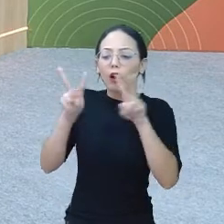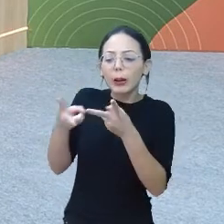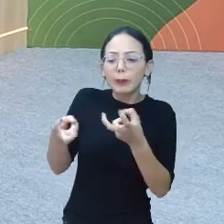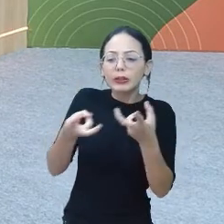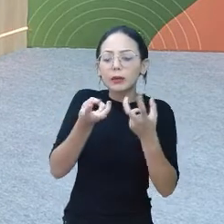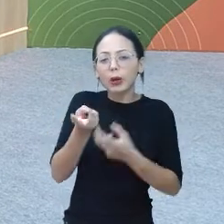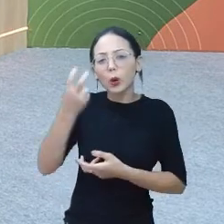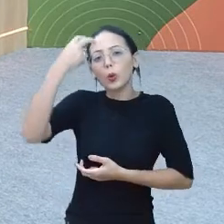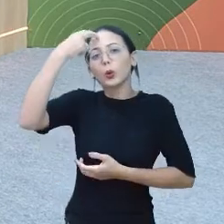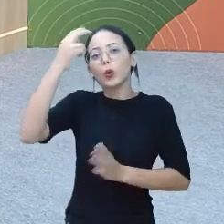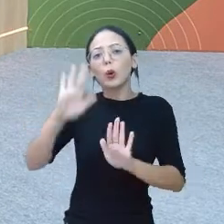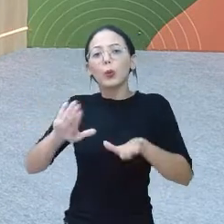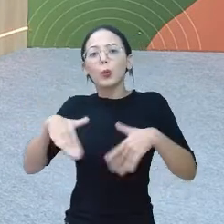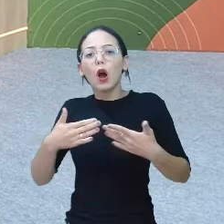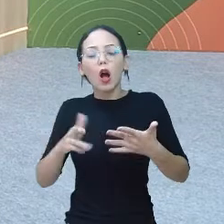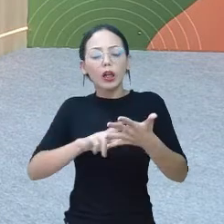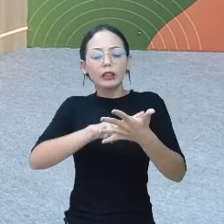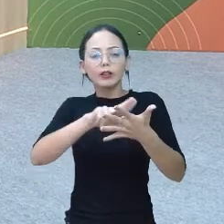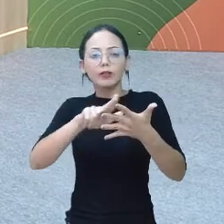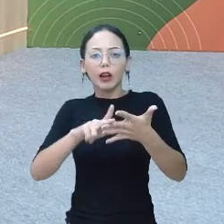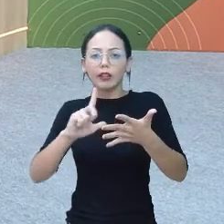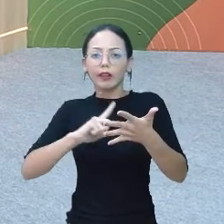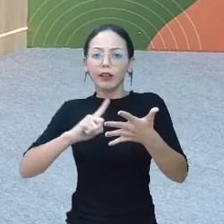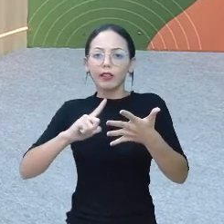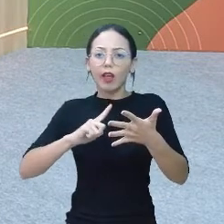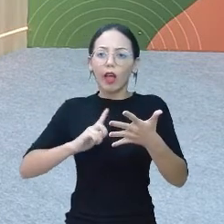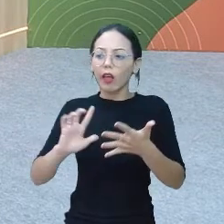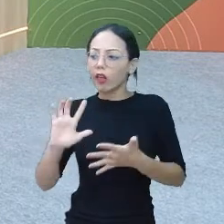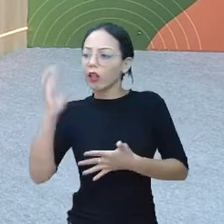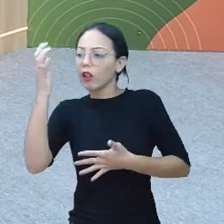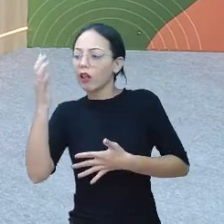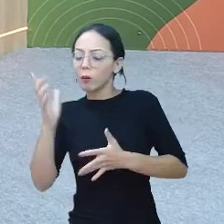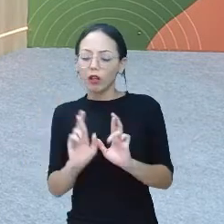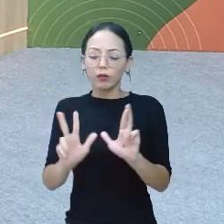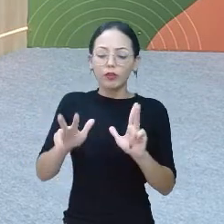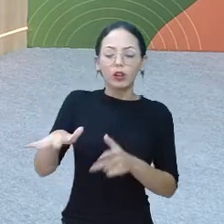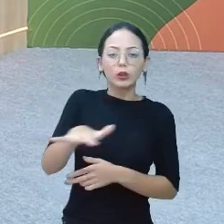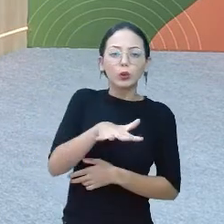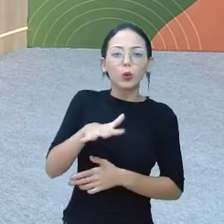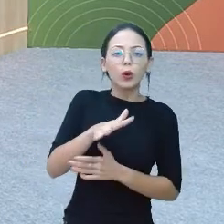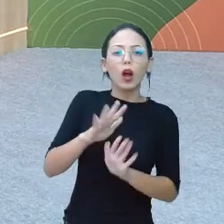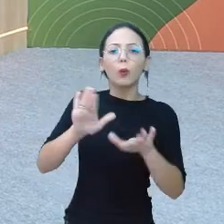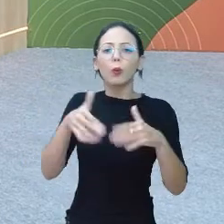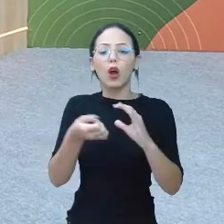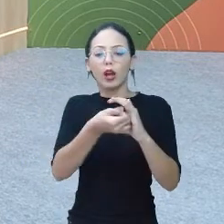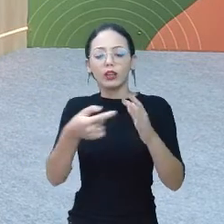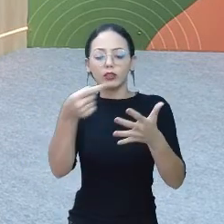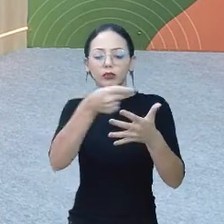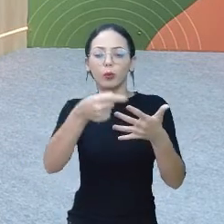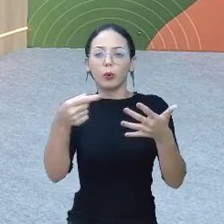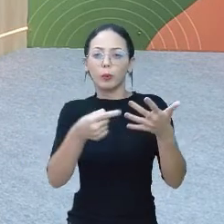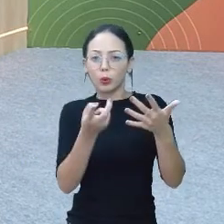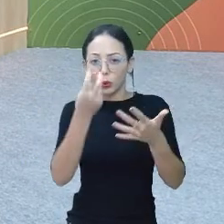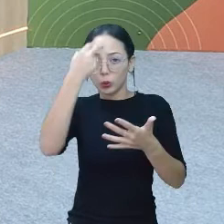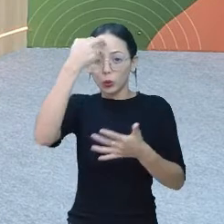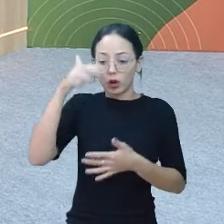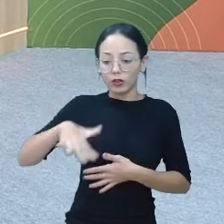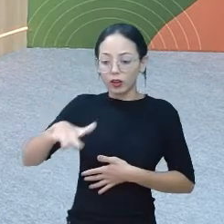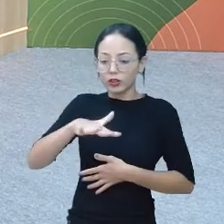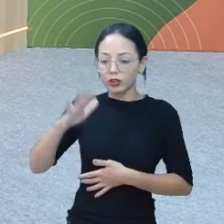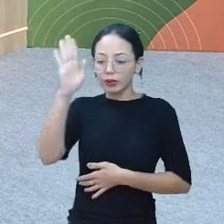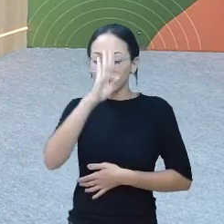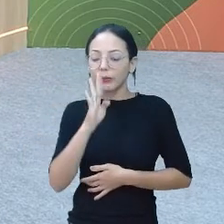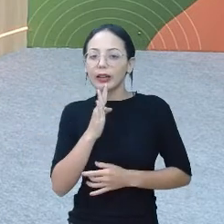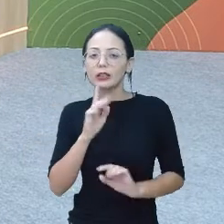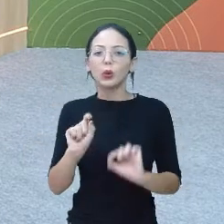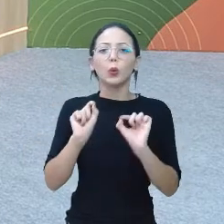Quais são as diferenças de clima que a gente tem entre um lugar e outro, quais são os aspectos culturais entre uma região ou outra do país, o que é